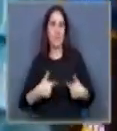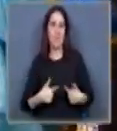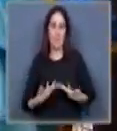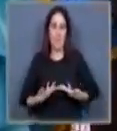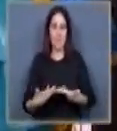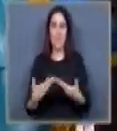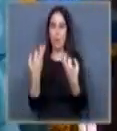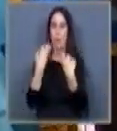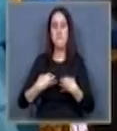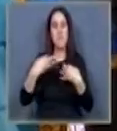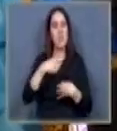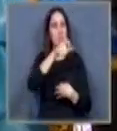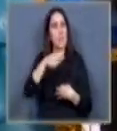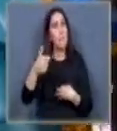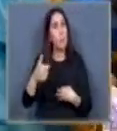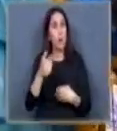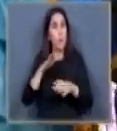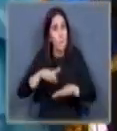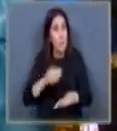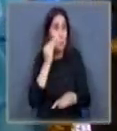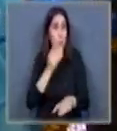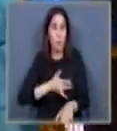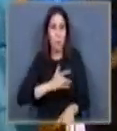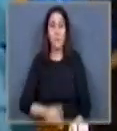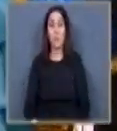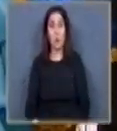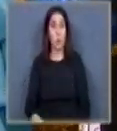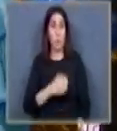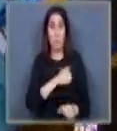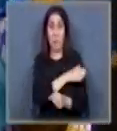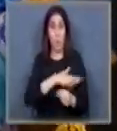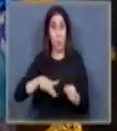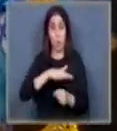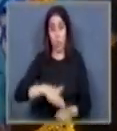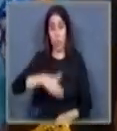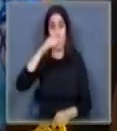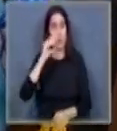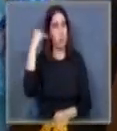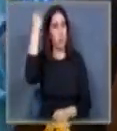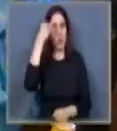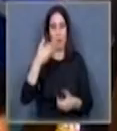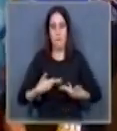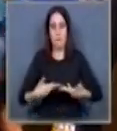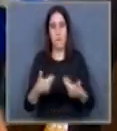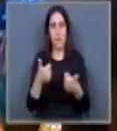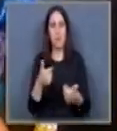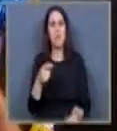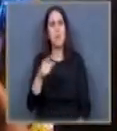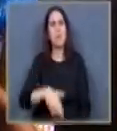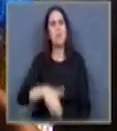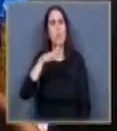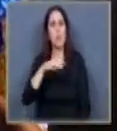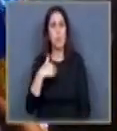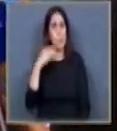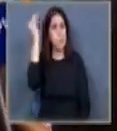É muito boa gente, que vivem as marchas como tem que ser. E eu, que nunca cresci em nenhum bairro, fui acolhido pela Moraria da melhor maneira possível. E portanto, tu cresceste onde? Eu cresci